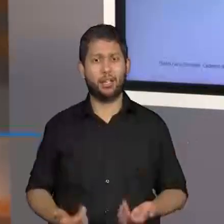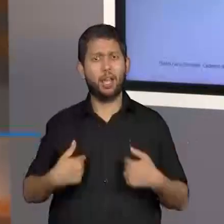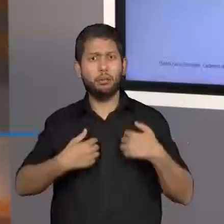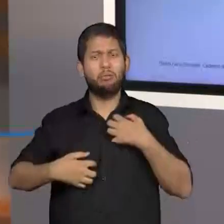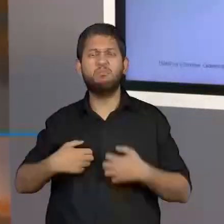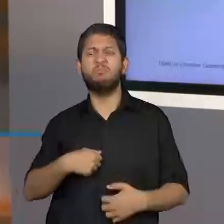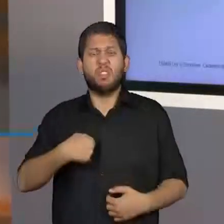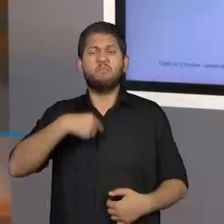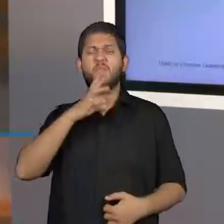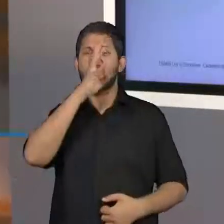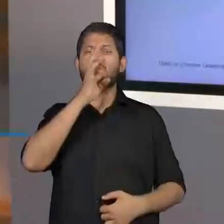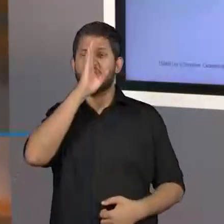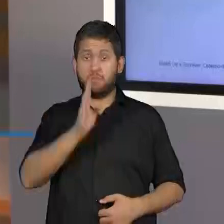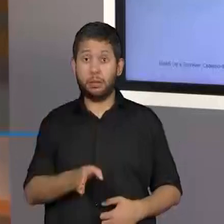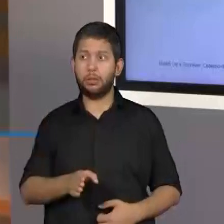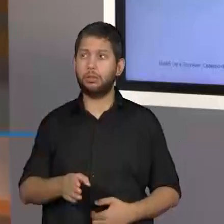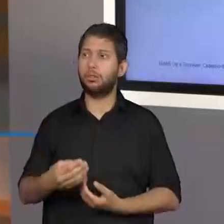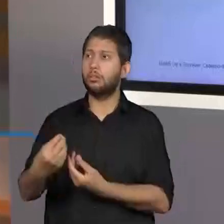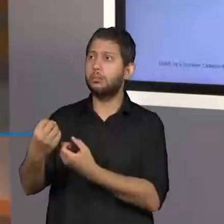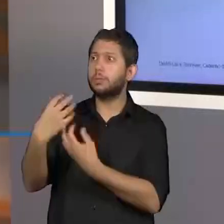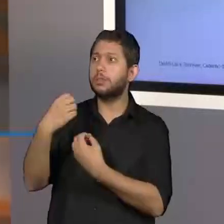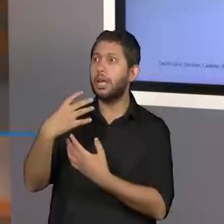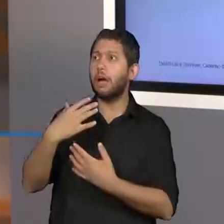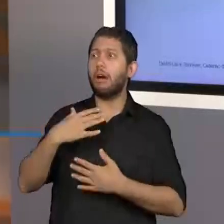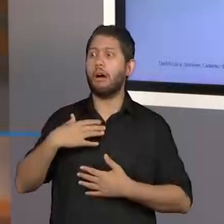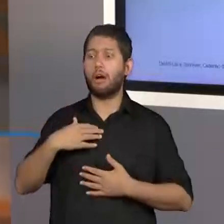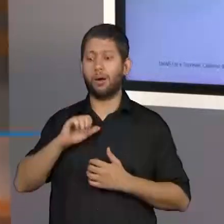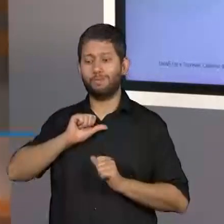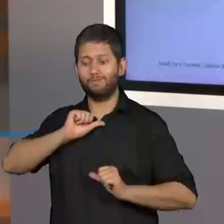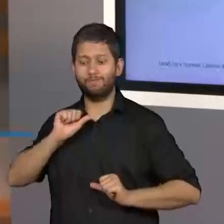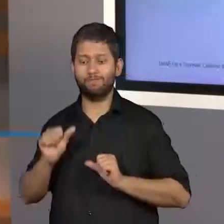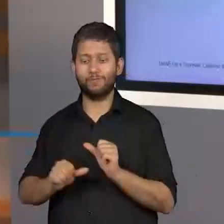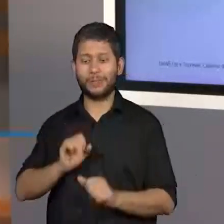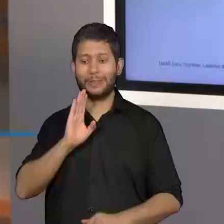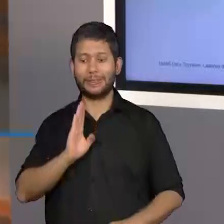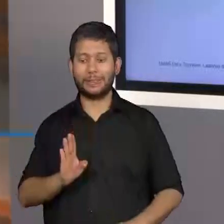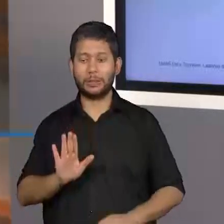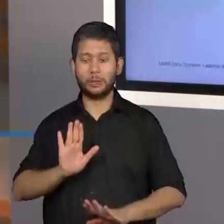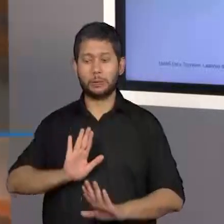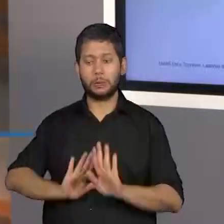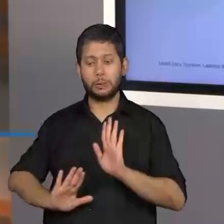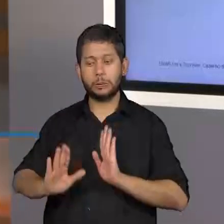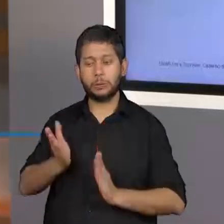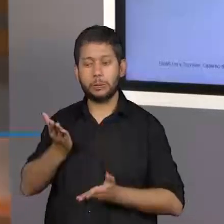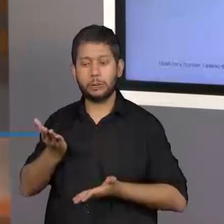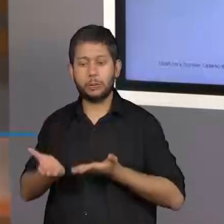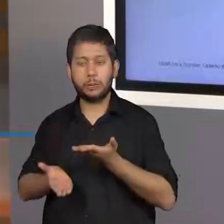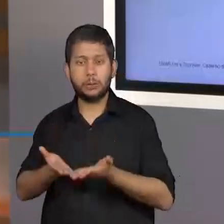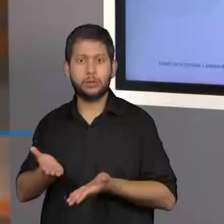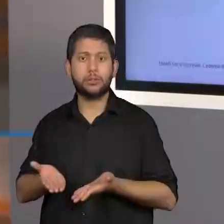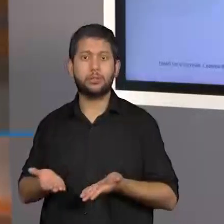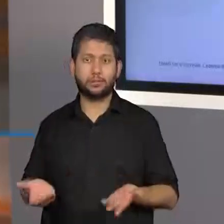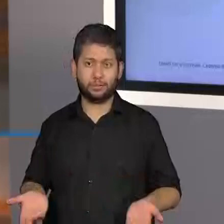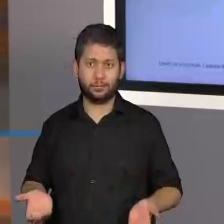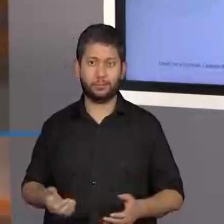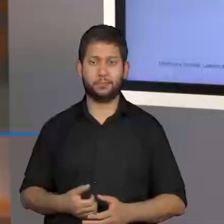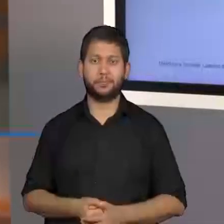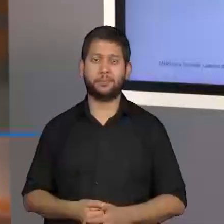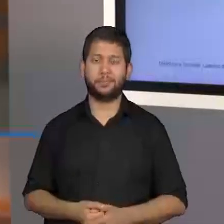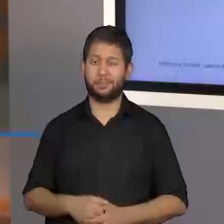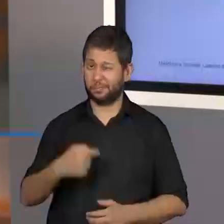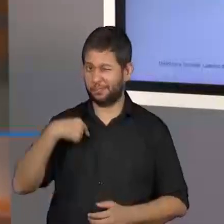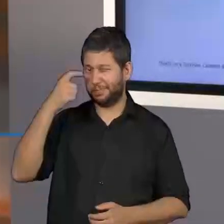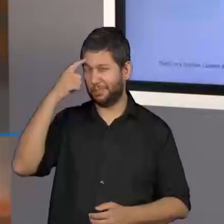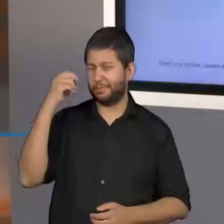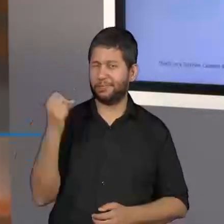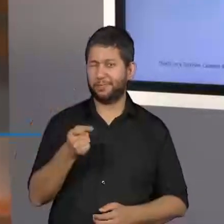por exemplo, acho aí que a fábula fala sobre esse conceito de como eu posso ter uma relação amigável. Vamos pensar